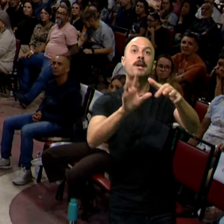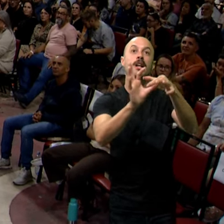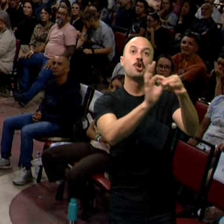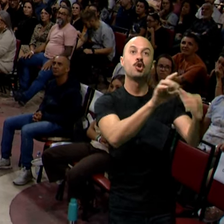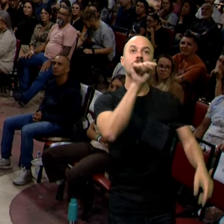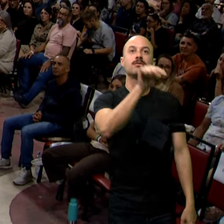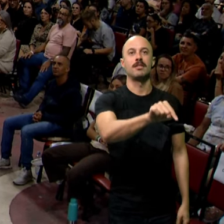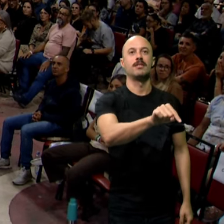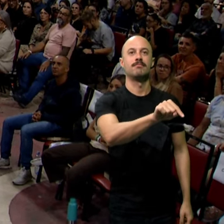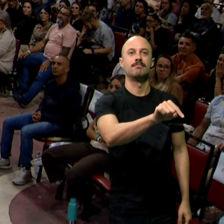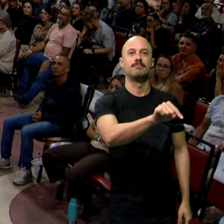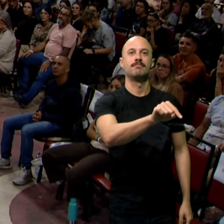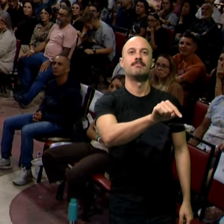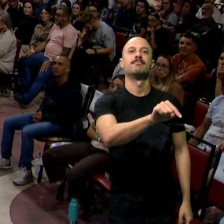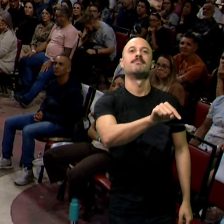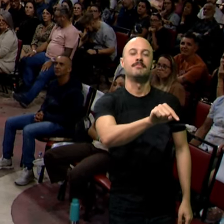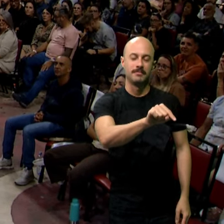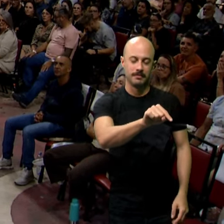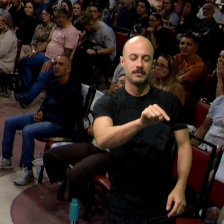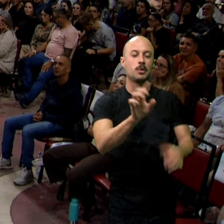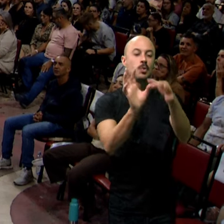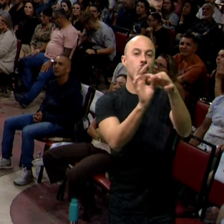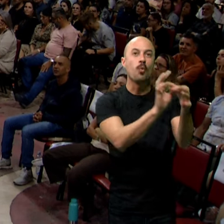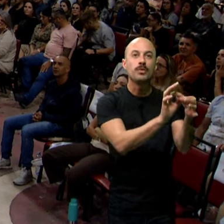Vou te prosperar na área informática.